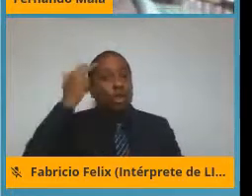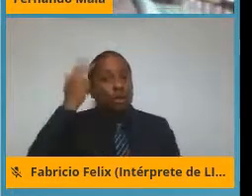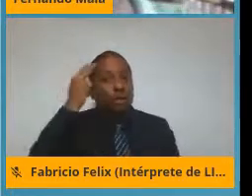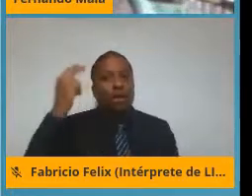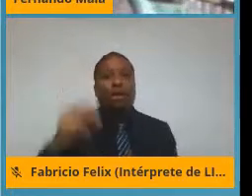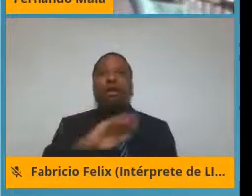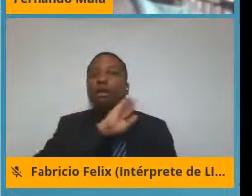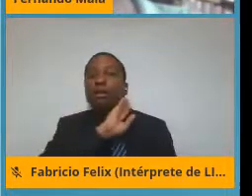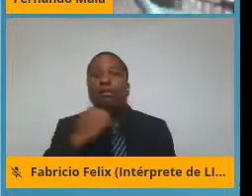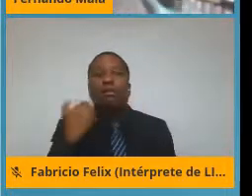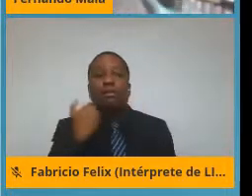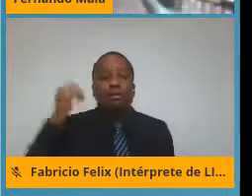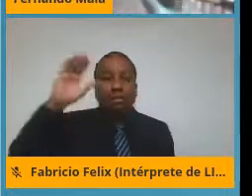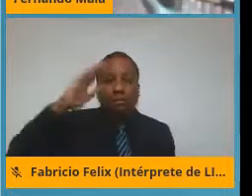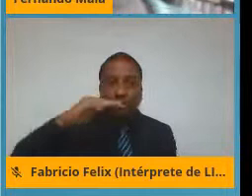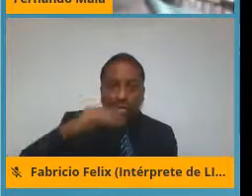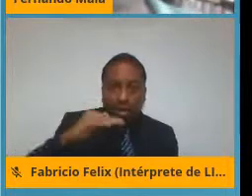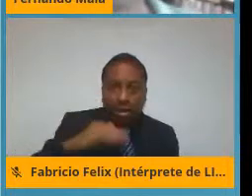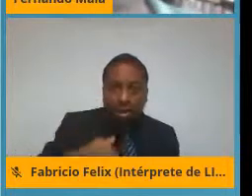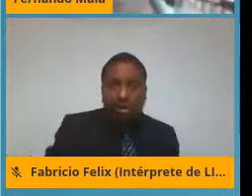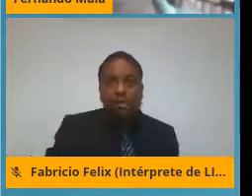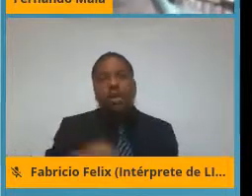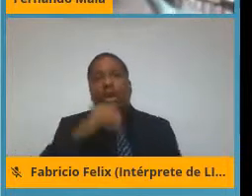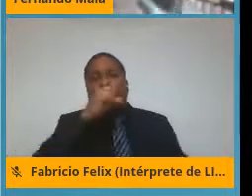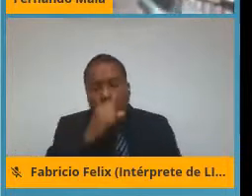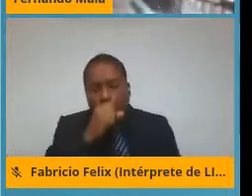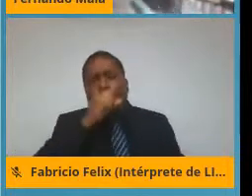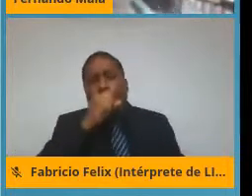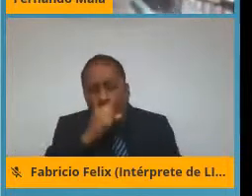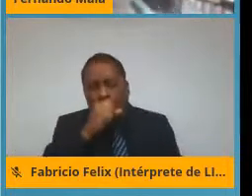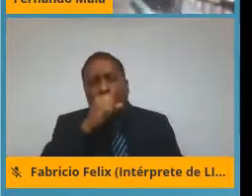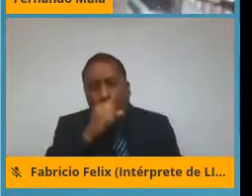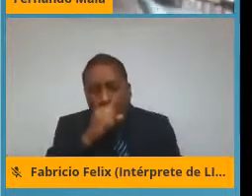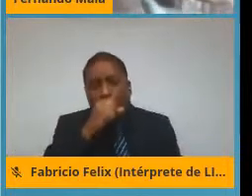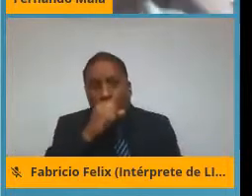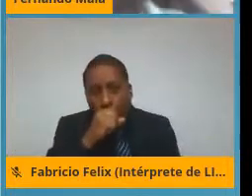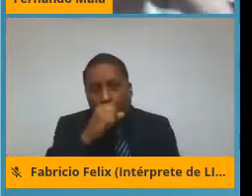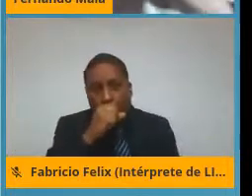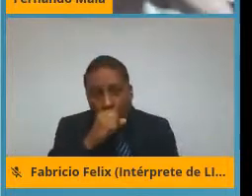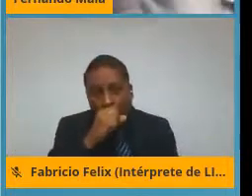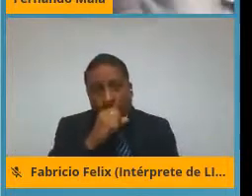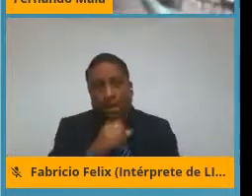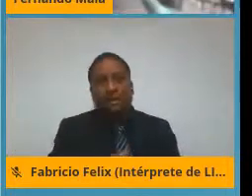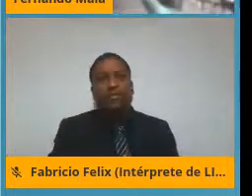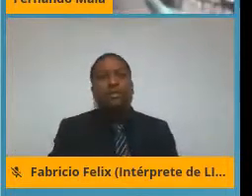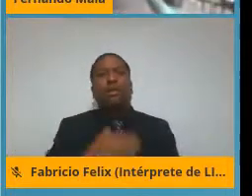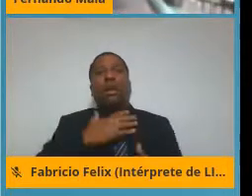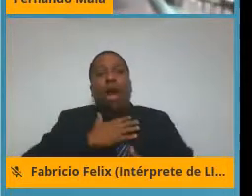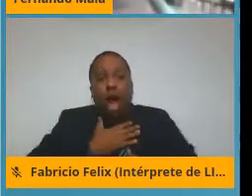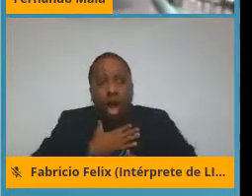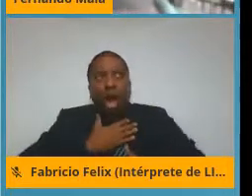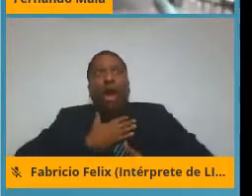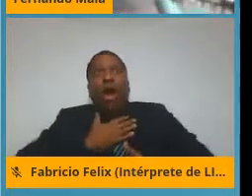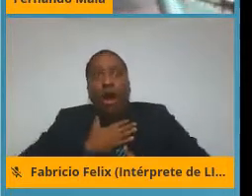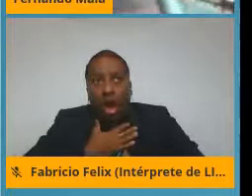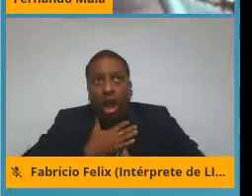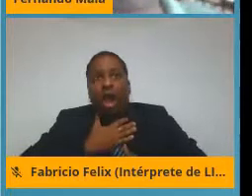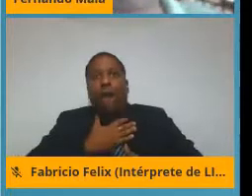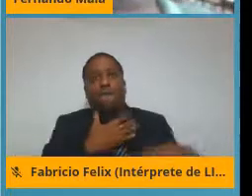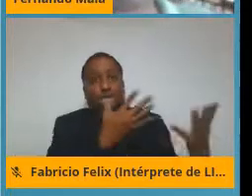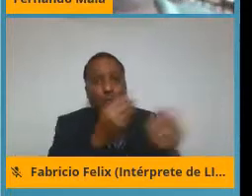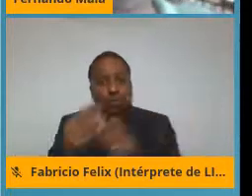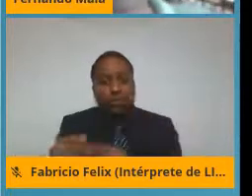tosse seca e falta de ar, chamada de espinéia. Também é muito comum, muitos pacientes se queixam de dor de